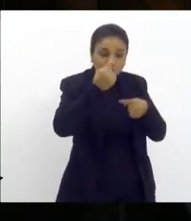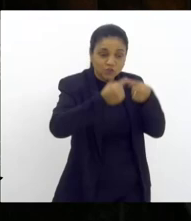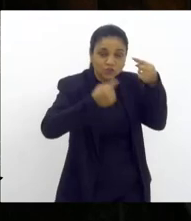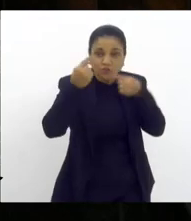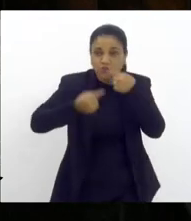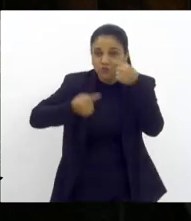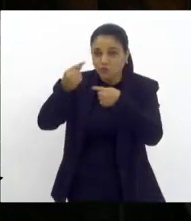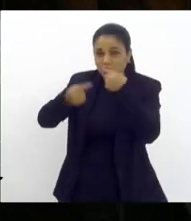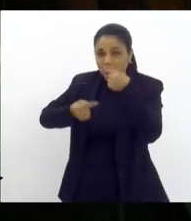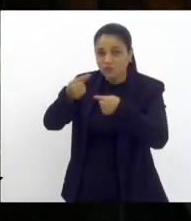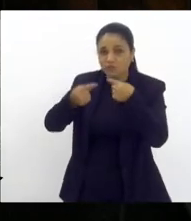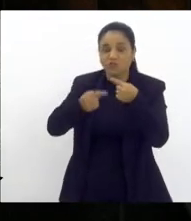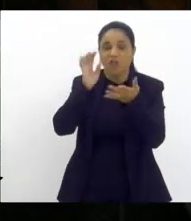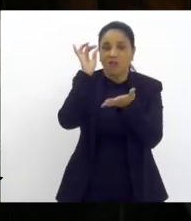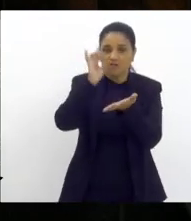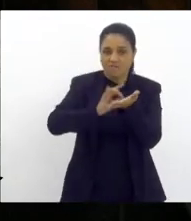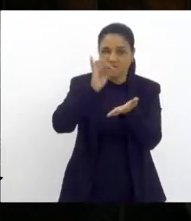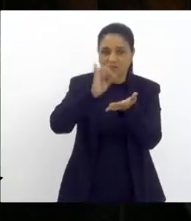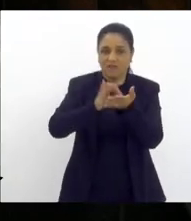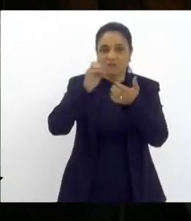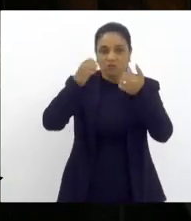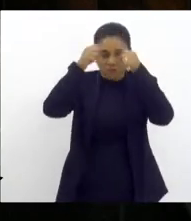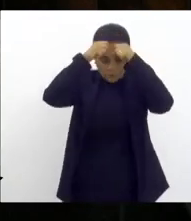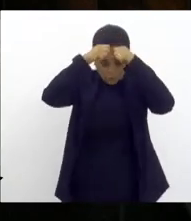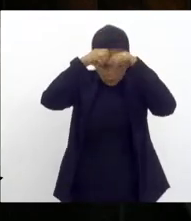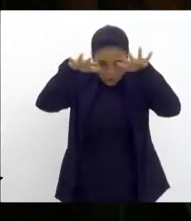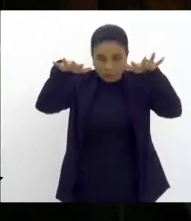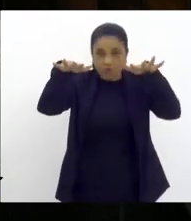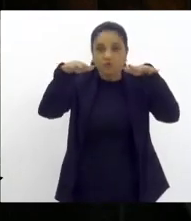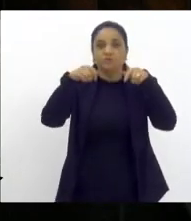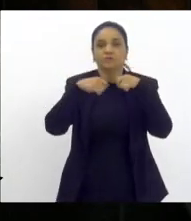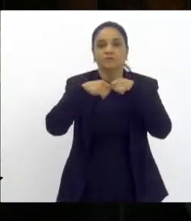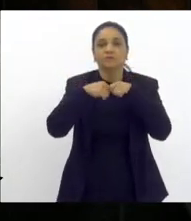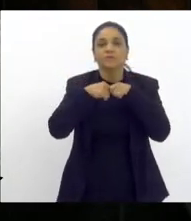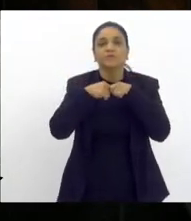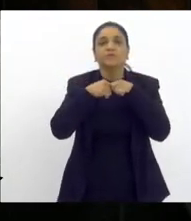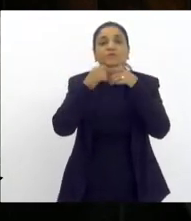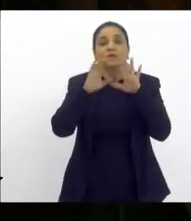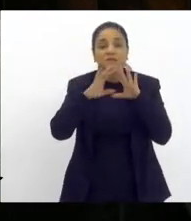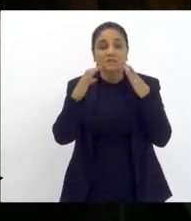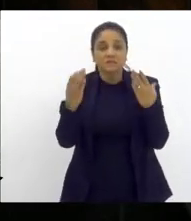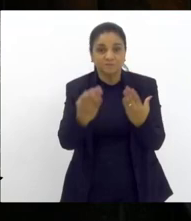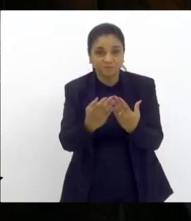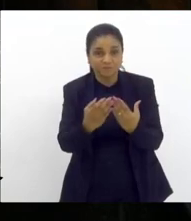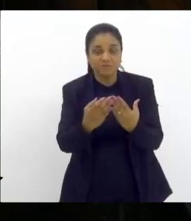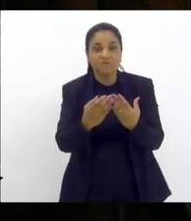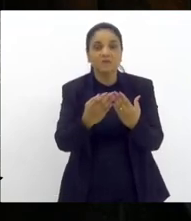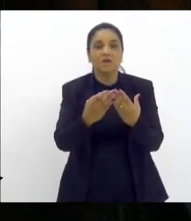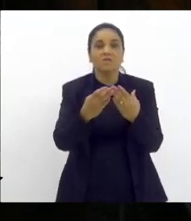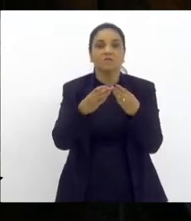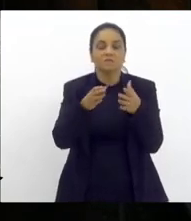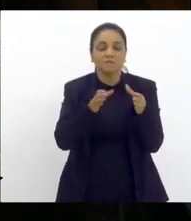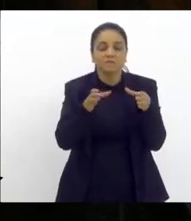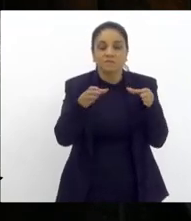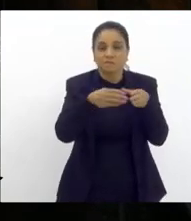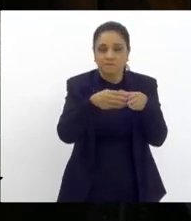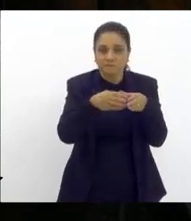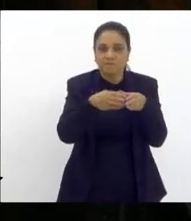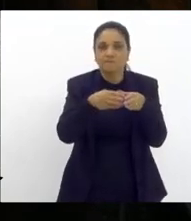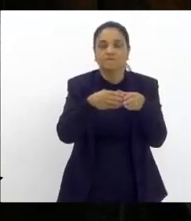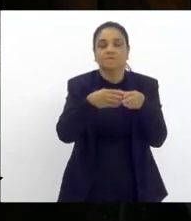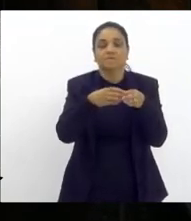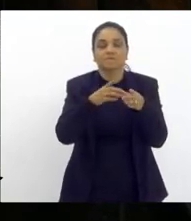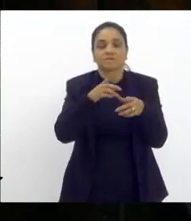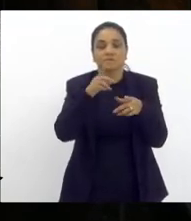a esta realidade tão importante que é o autismo É Esse seminário pela comissão da pessoa com deficiência Qual